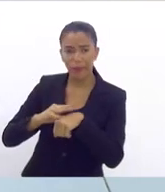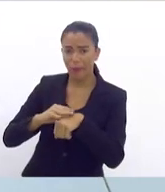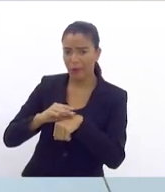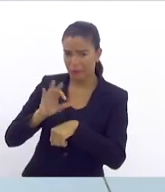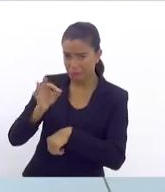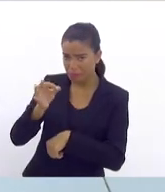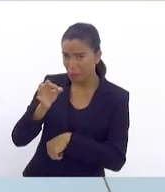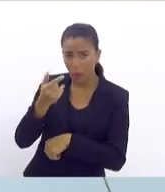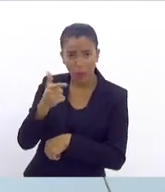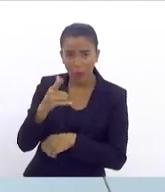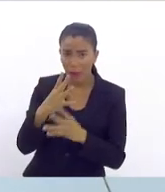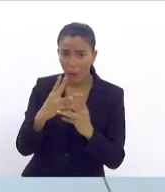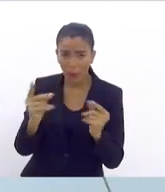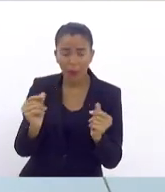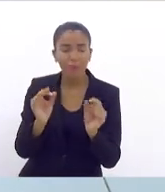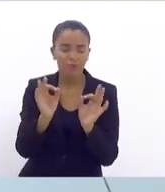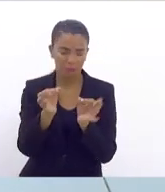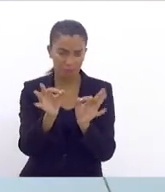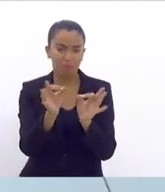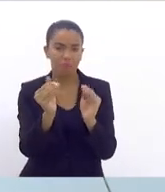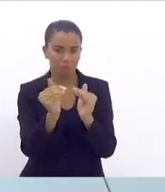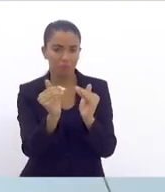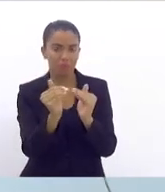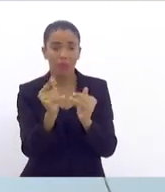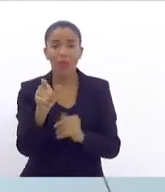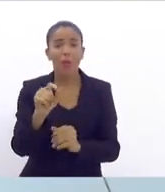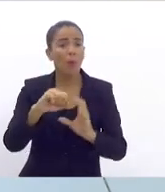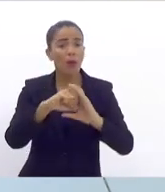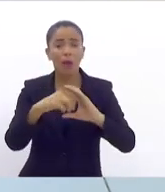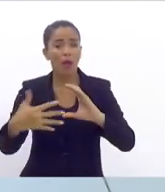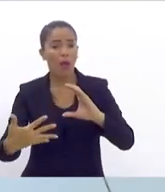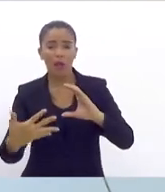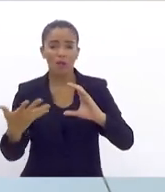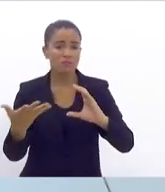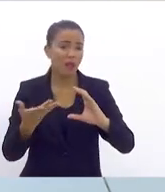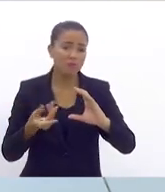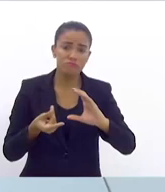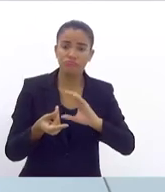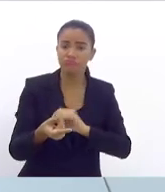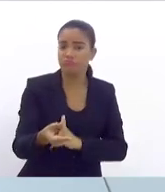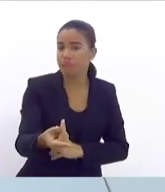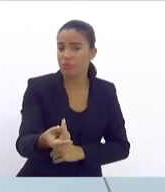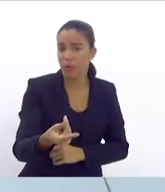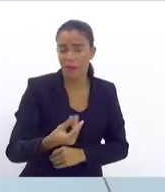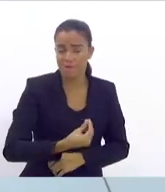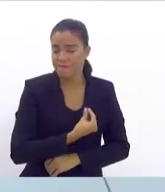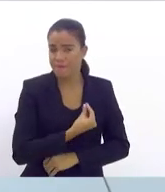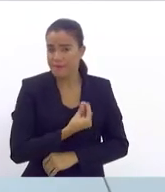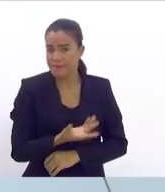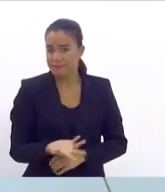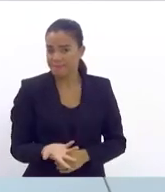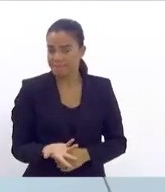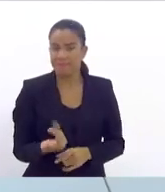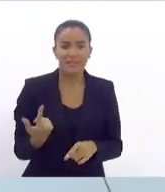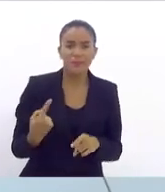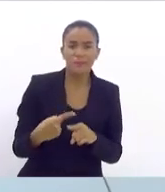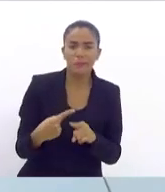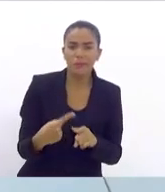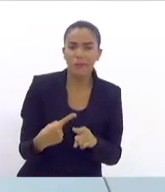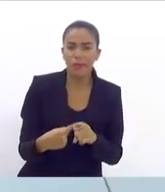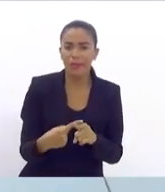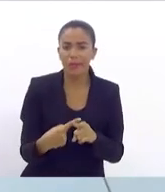doença, não tem cura. Pois é, não. É isso mesmo. É uma característica que é até o final da vida, né? E por que que tem